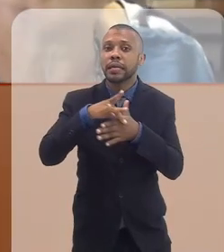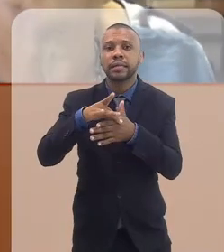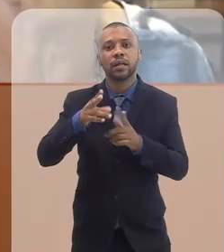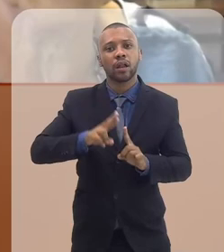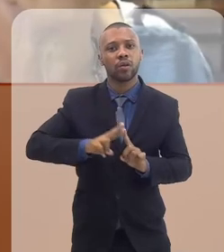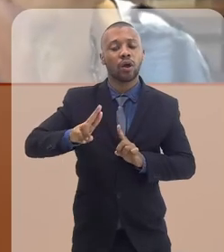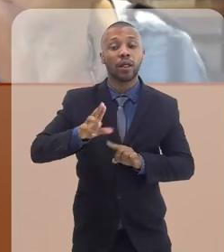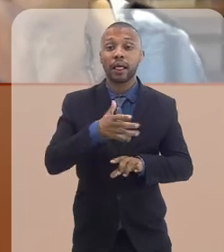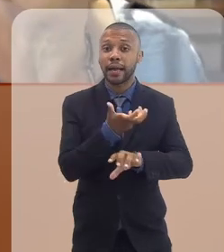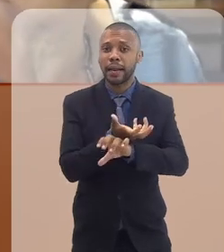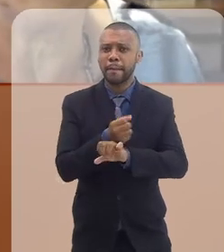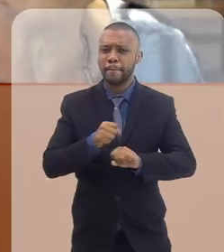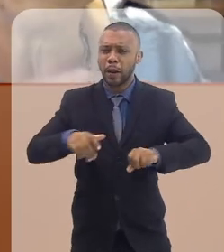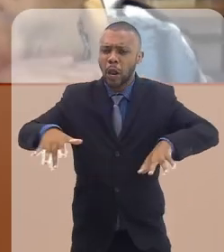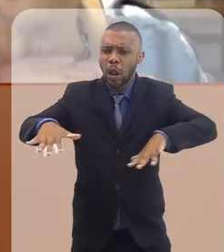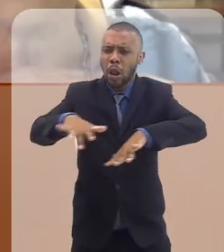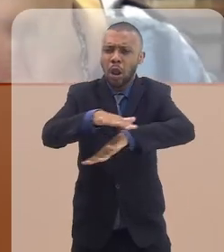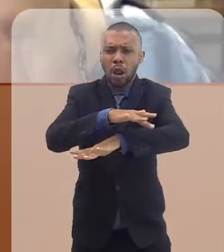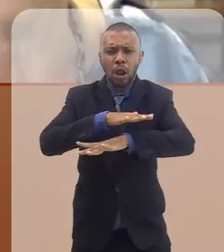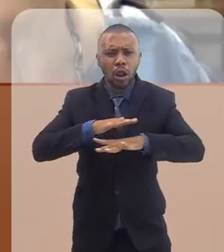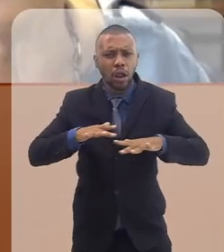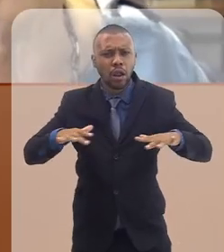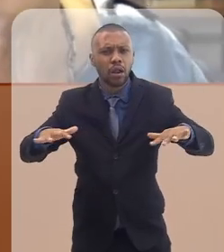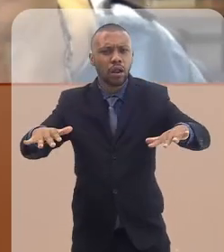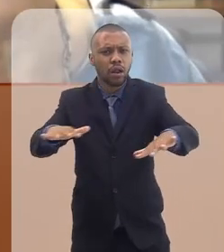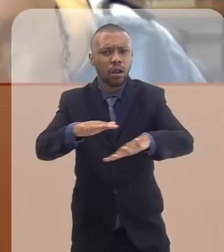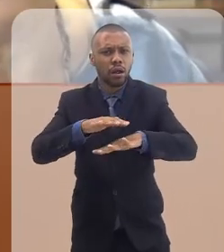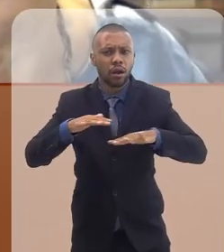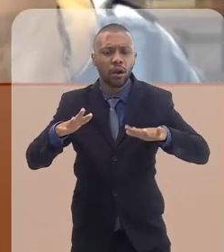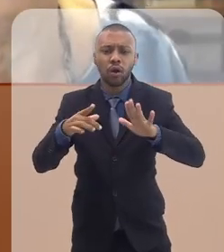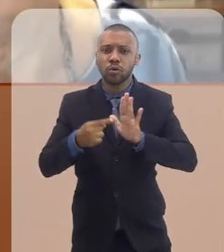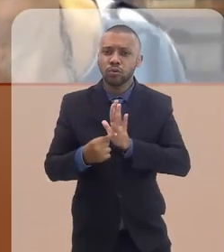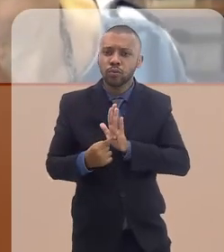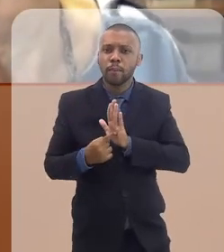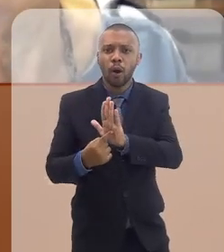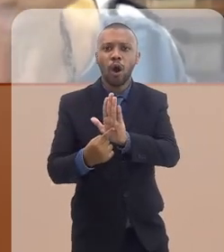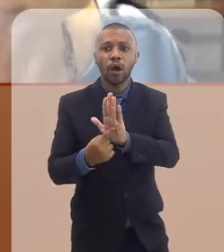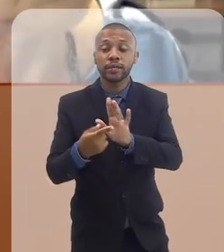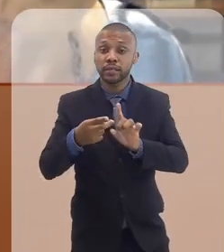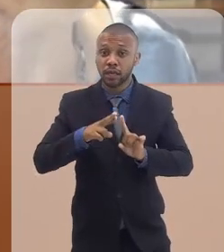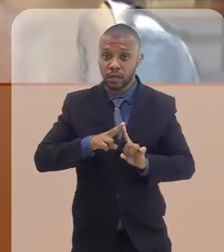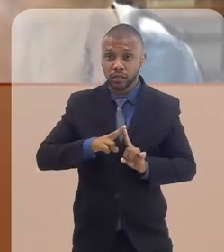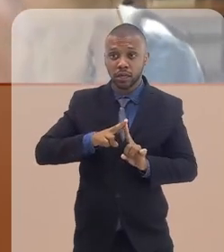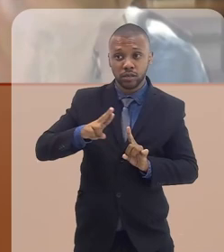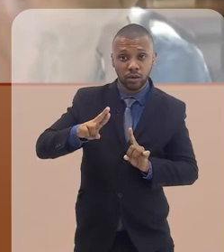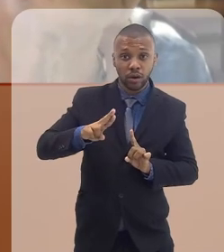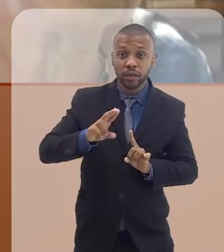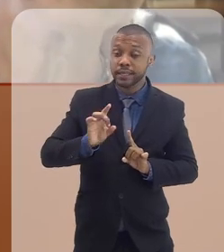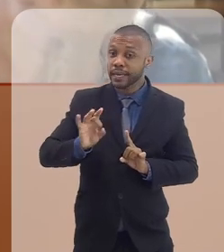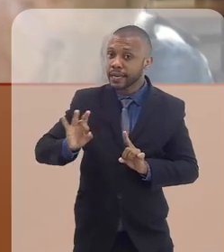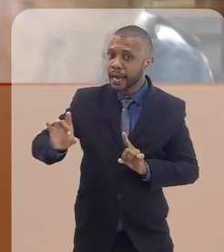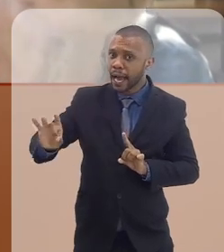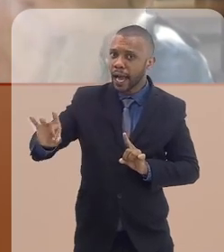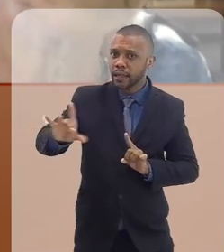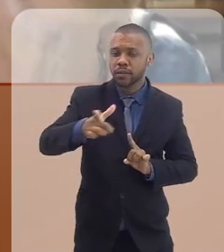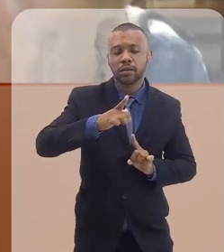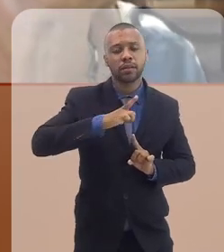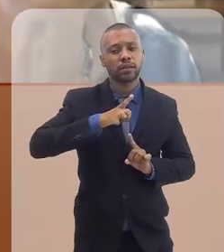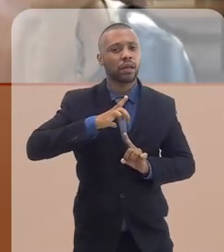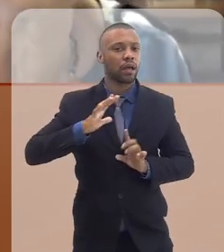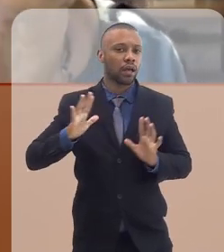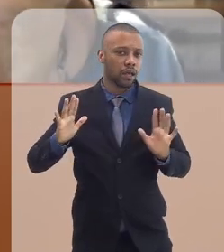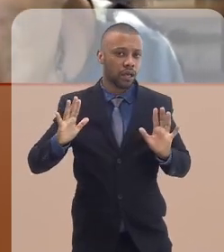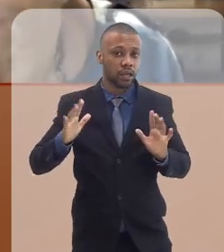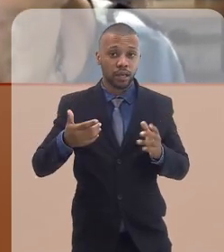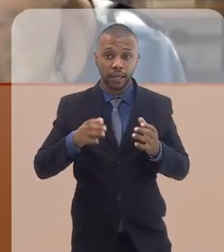E outros líderes, aquela Praça da Sé lotada. Isso mostra que religiões, cada um